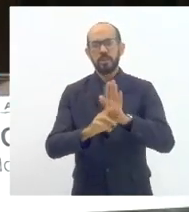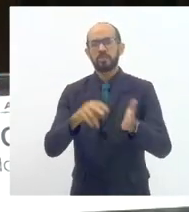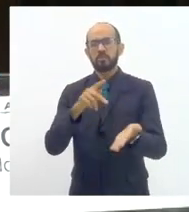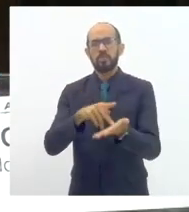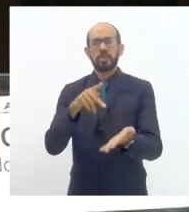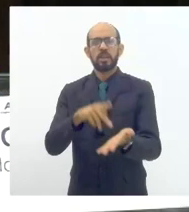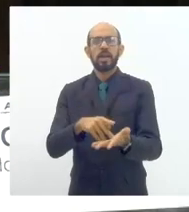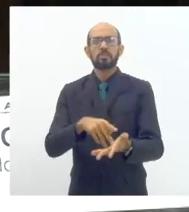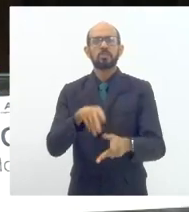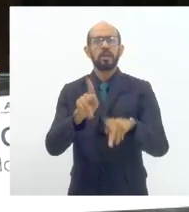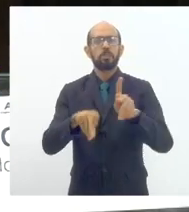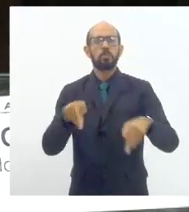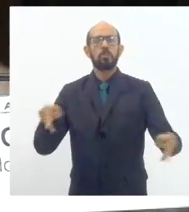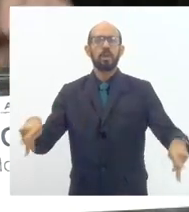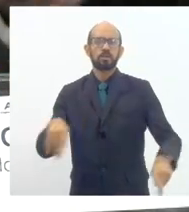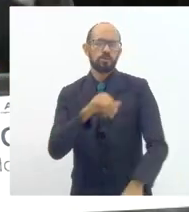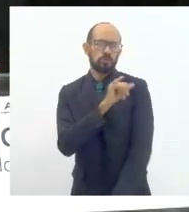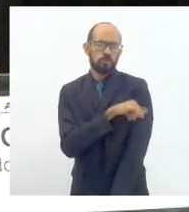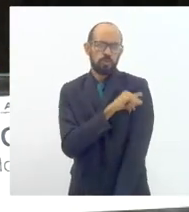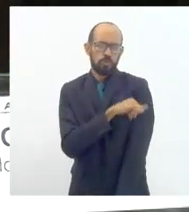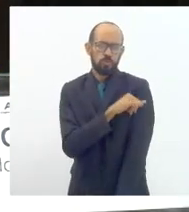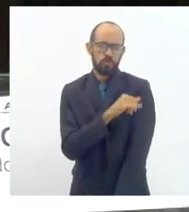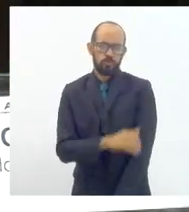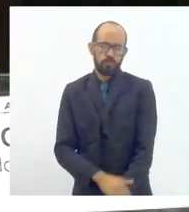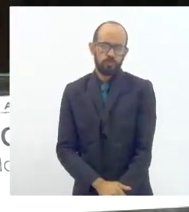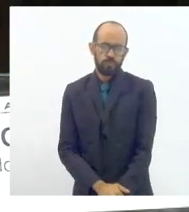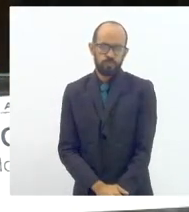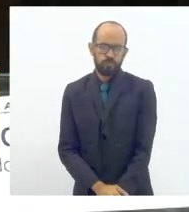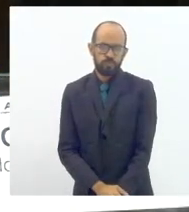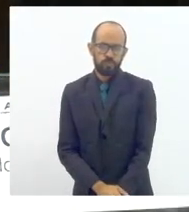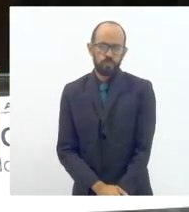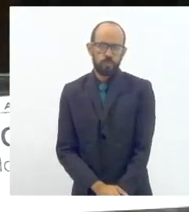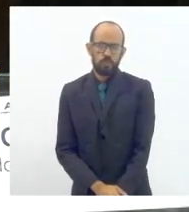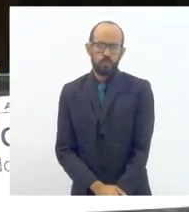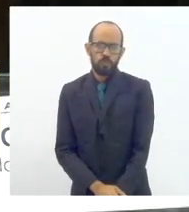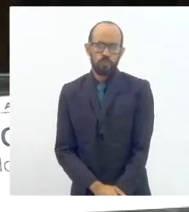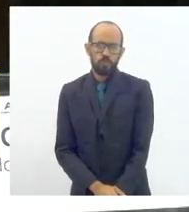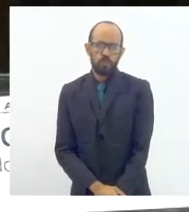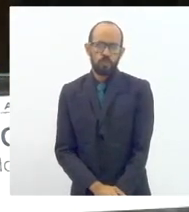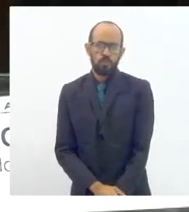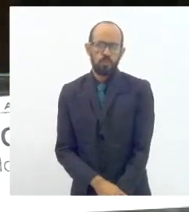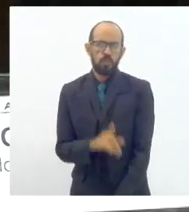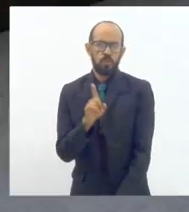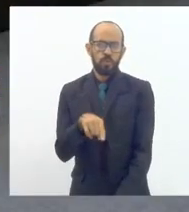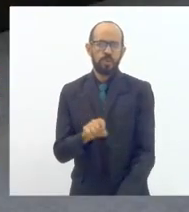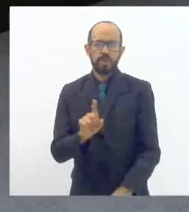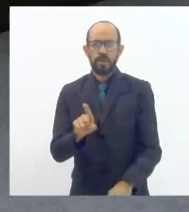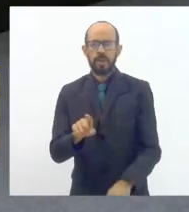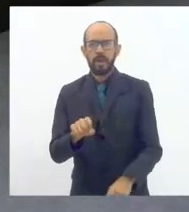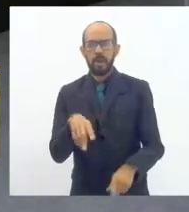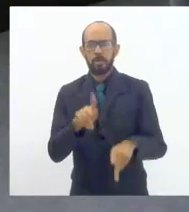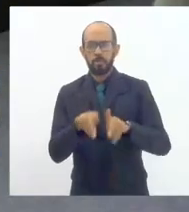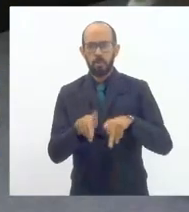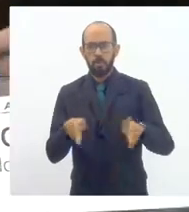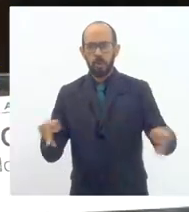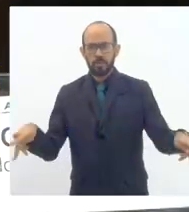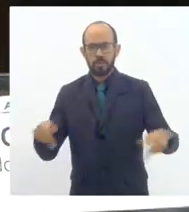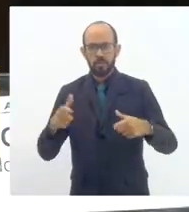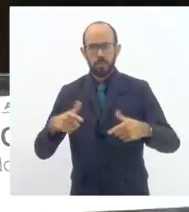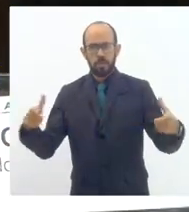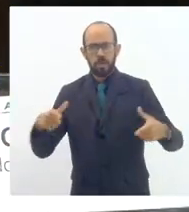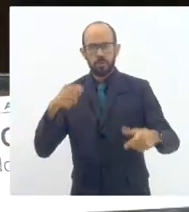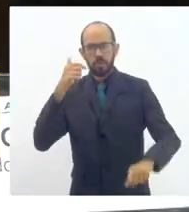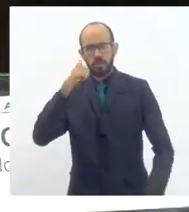povo fluminense. Que é um povo que, em sua maioria, é formado por